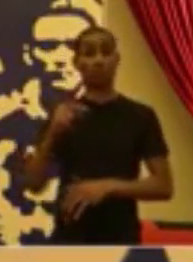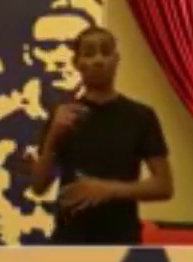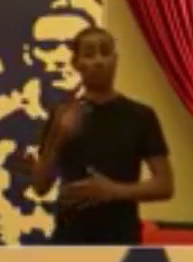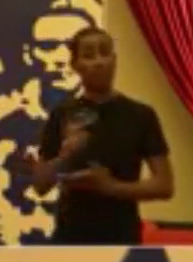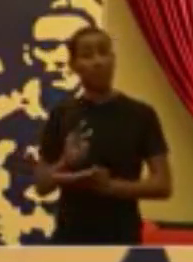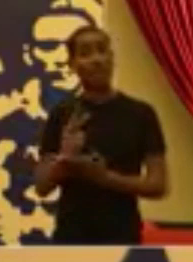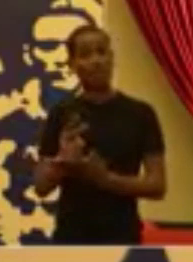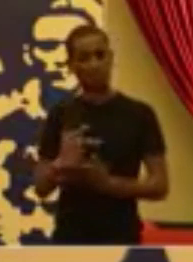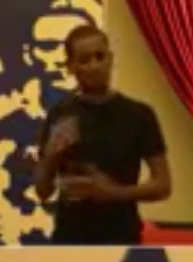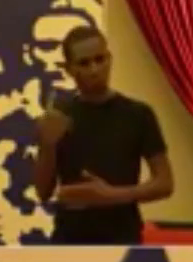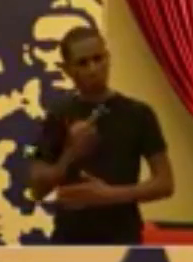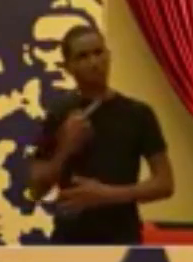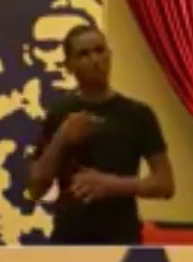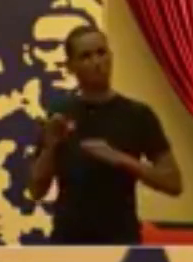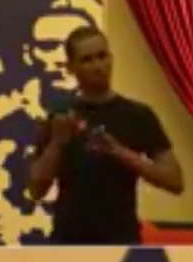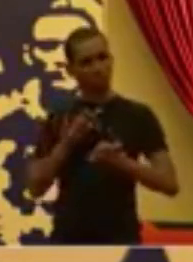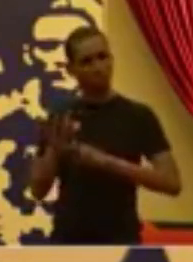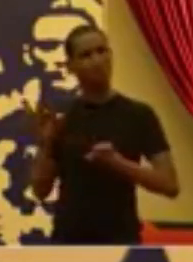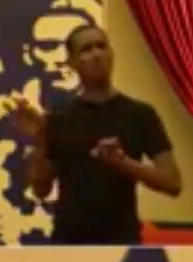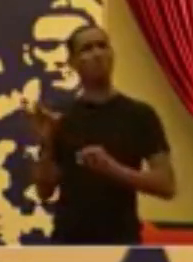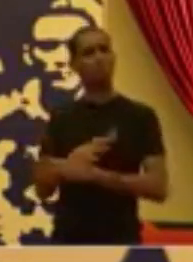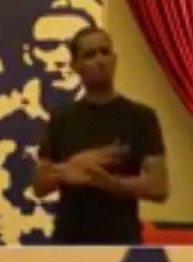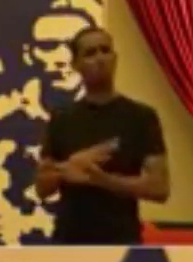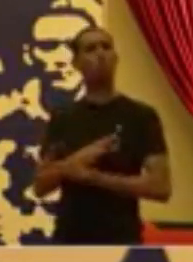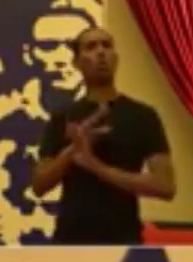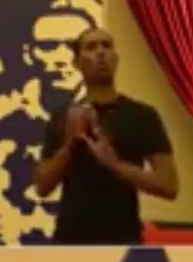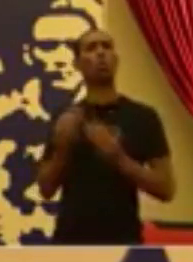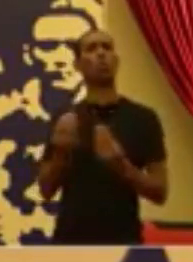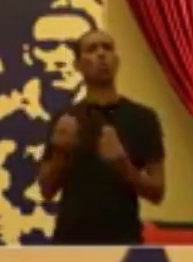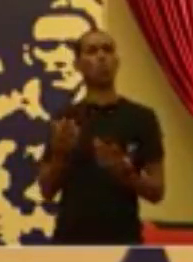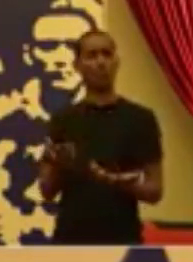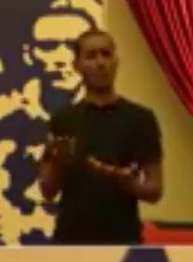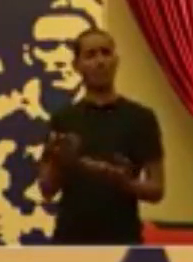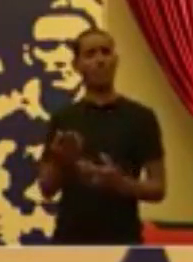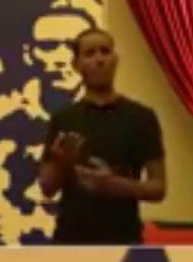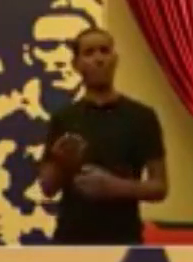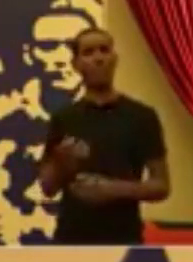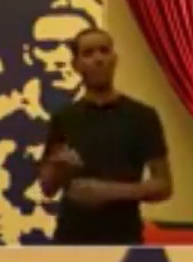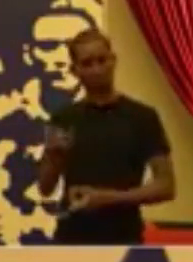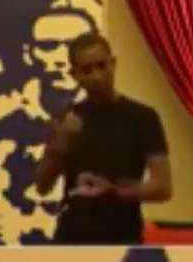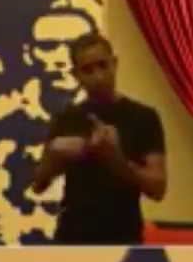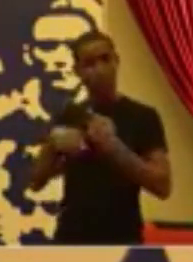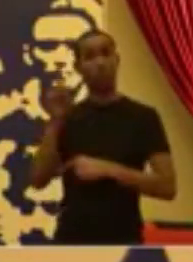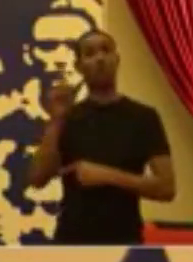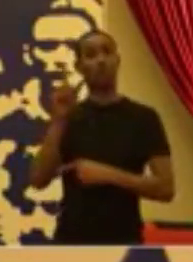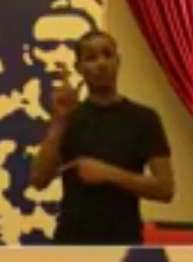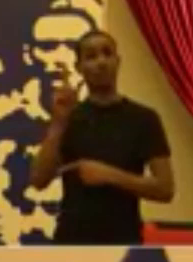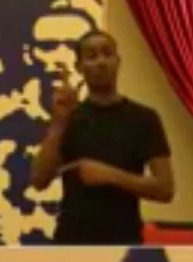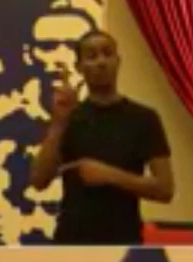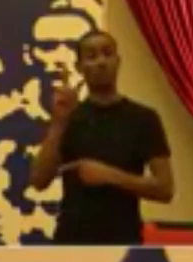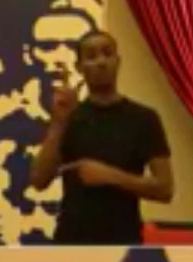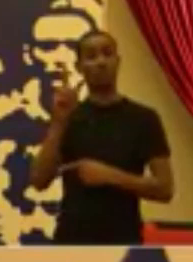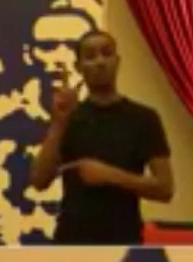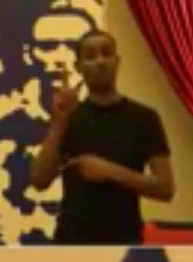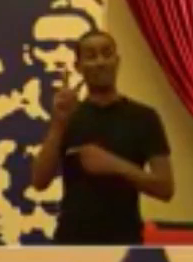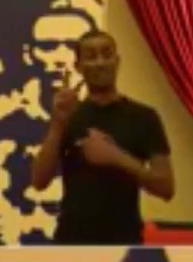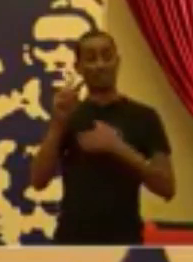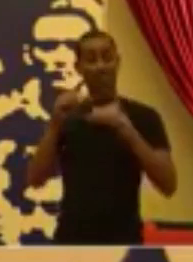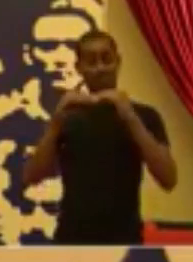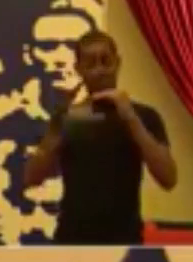sempre preparados no sentido da superação se das